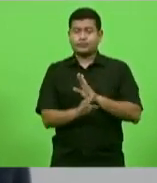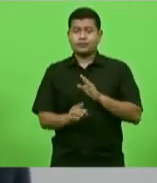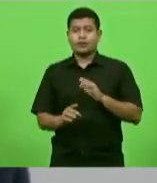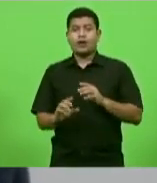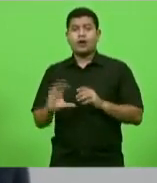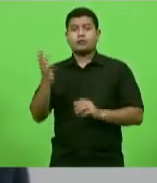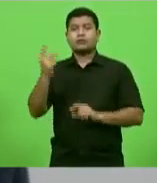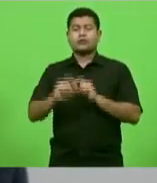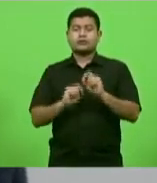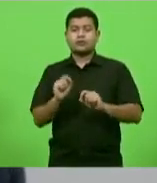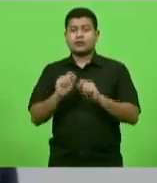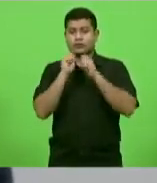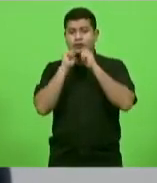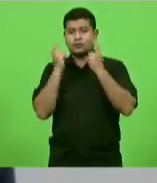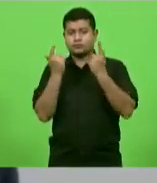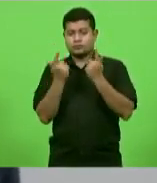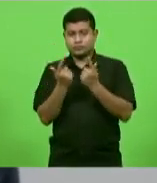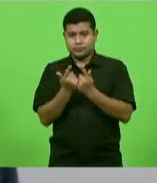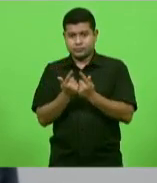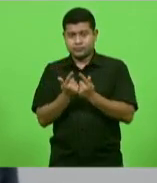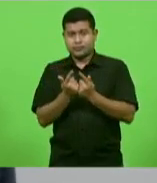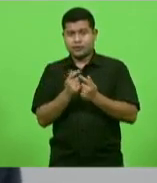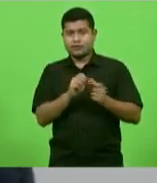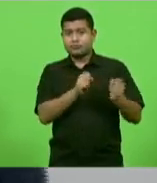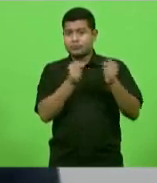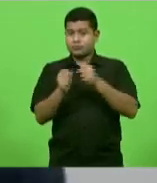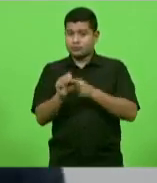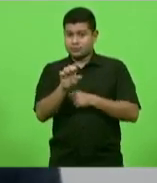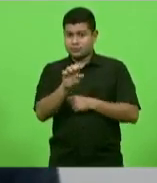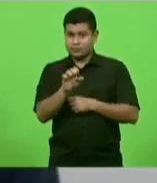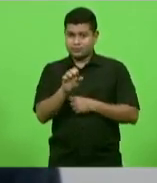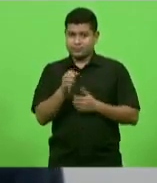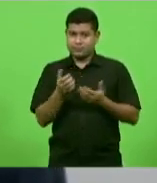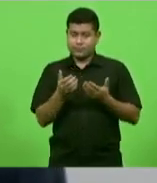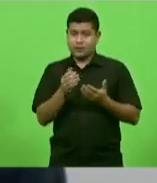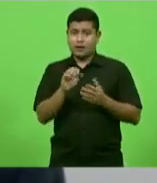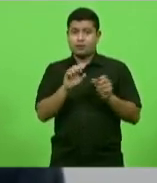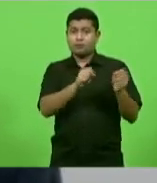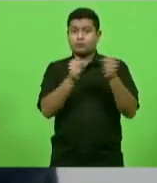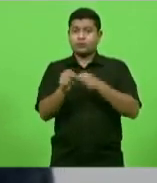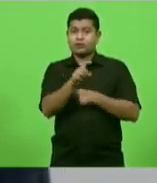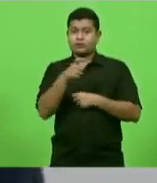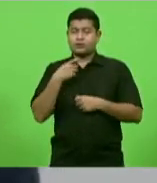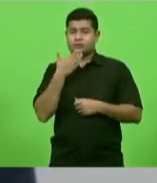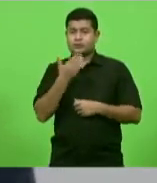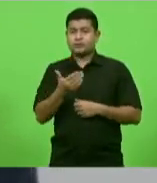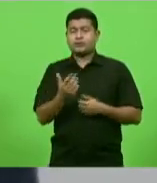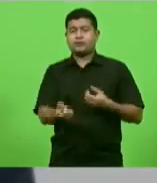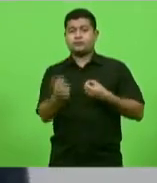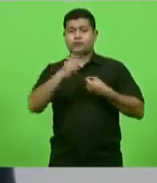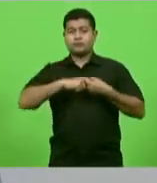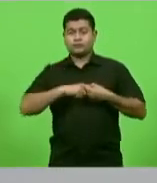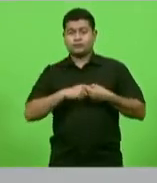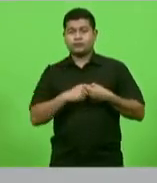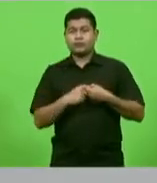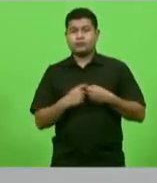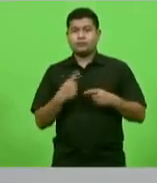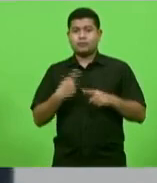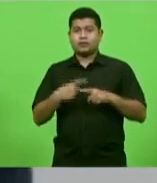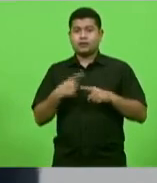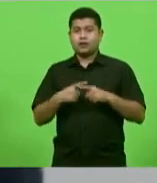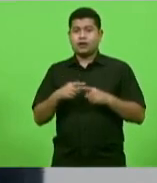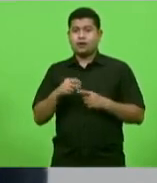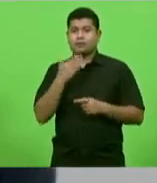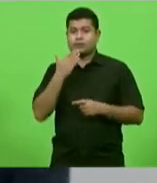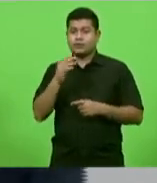Acontece que o Poder Executivo do Estado solicitou sua devolução, justificando seu pleito no sentido de que a mensagem teria sido encaminhada por